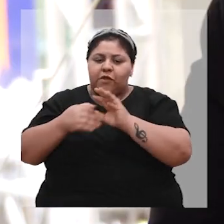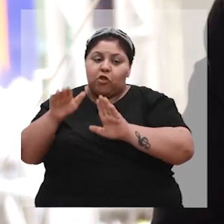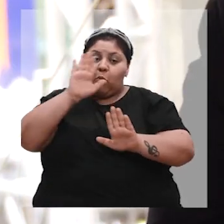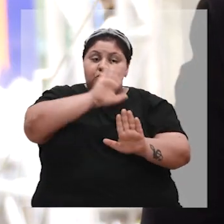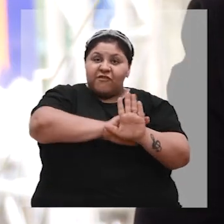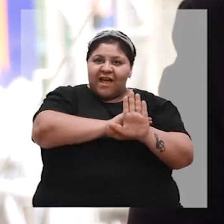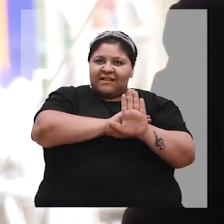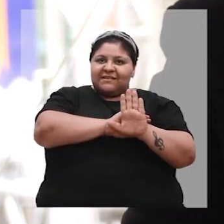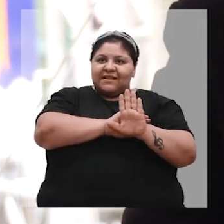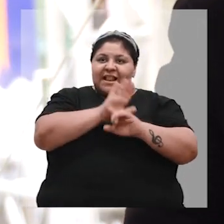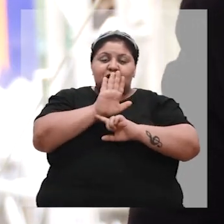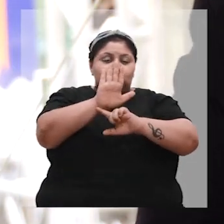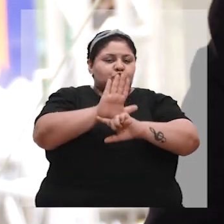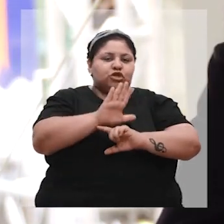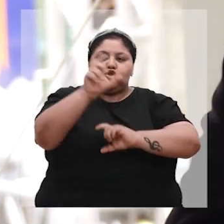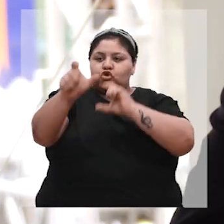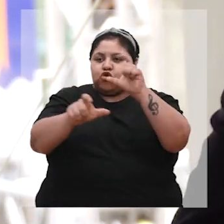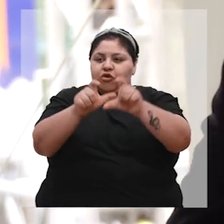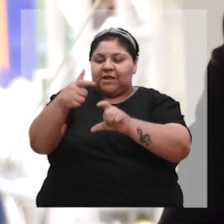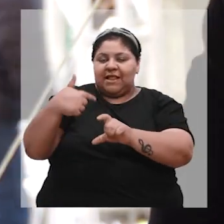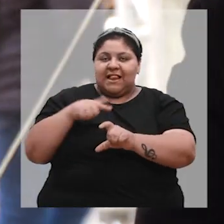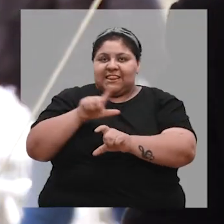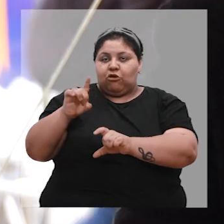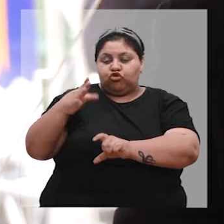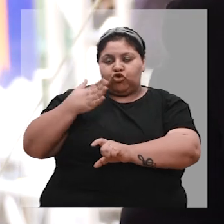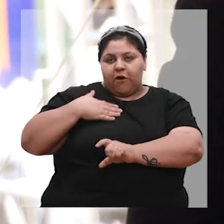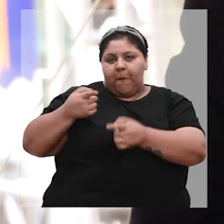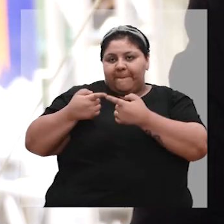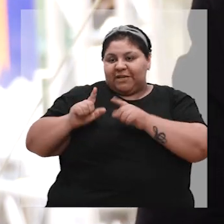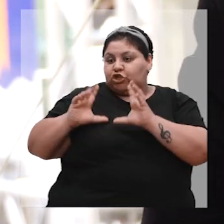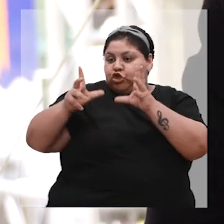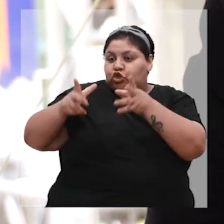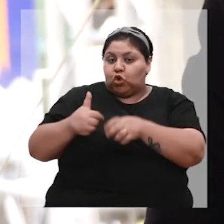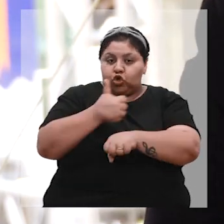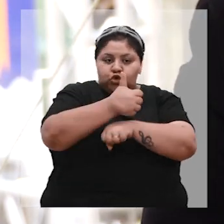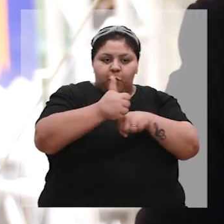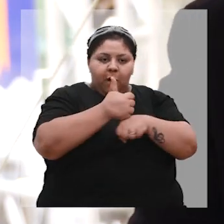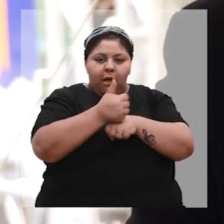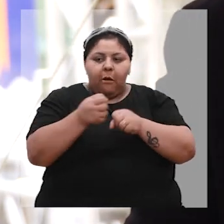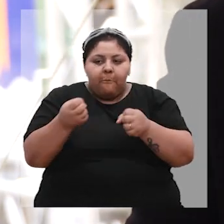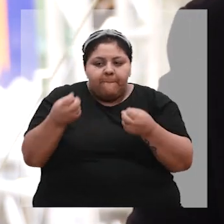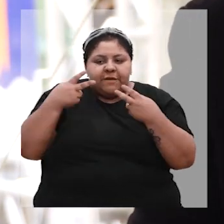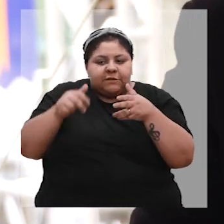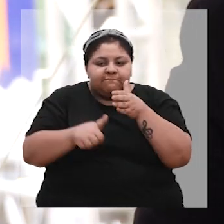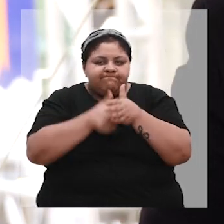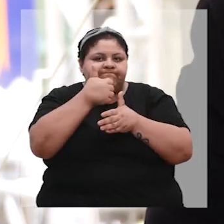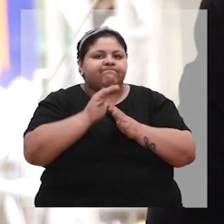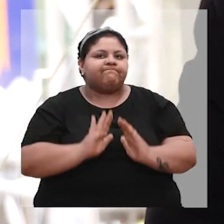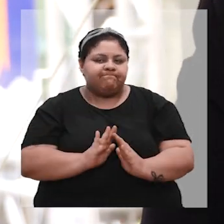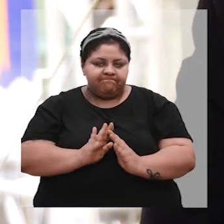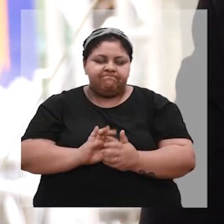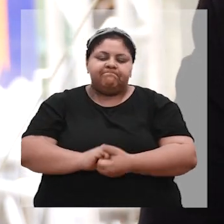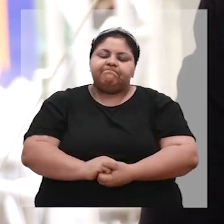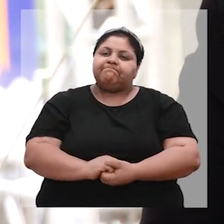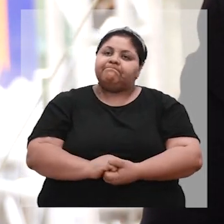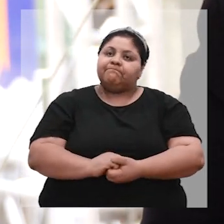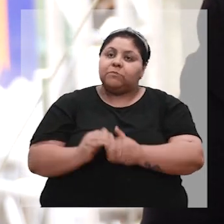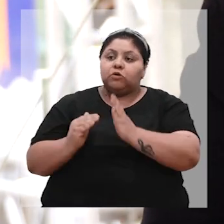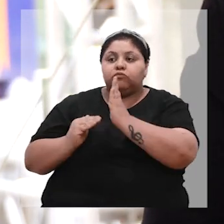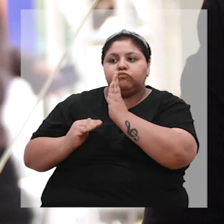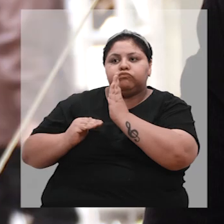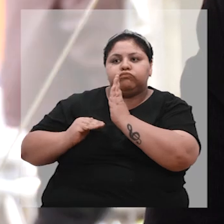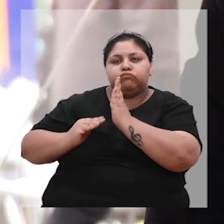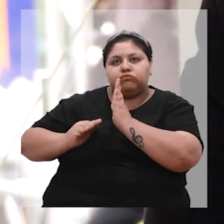favorece com que todo mundo, não só eu enquanto livraria, mas todos os livreiros tenham percebido essa melhora, né? E um